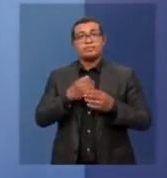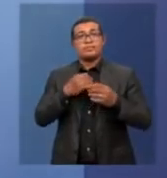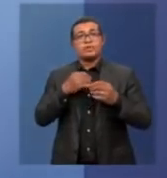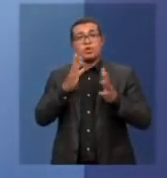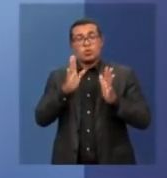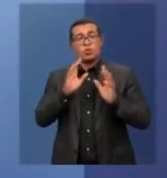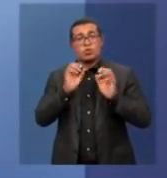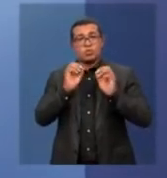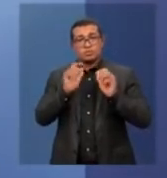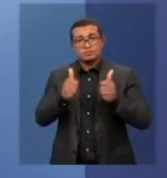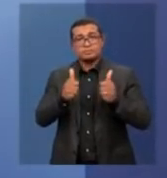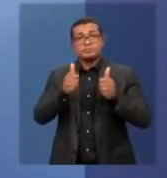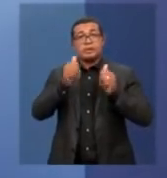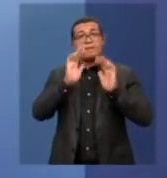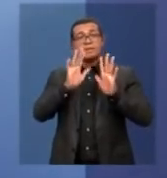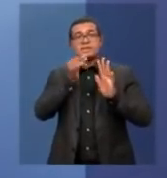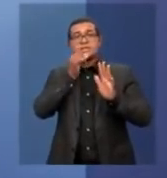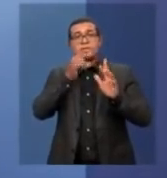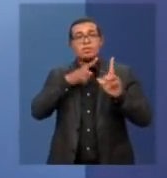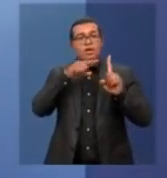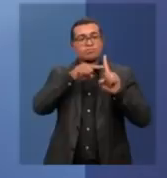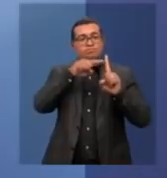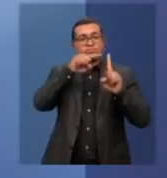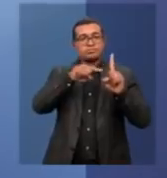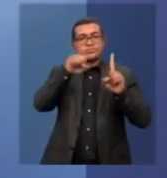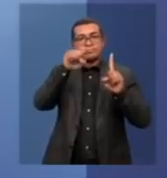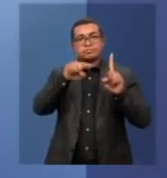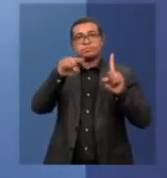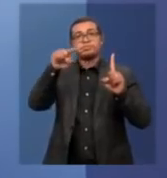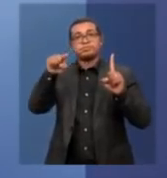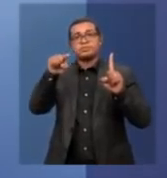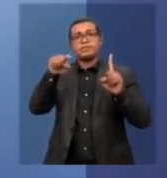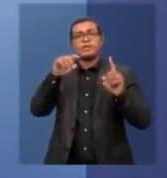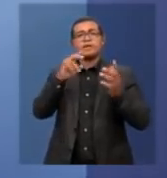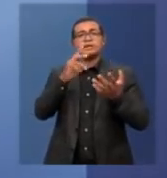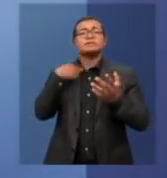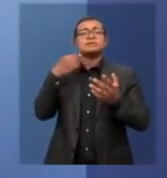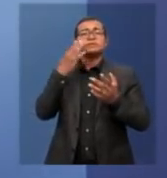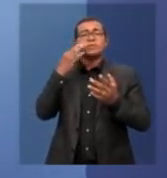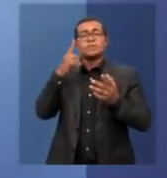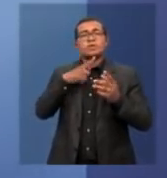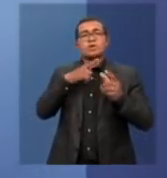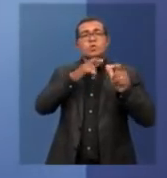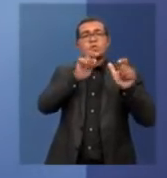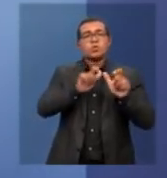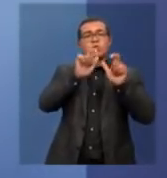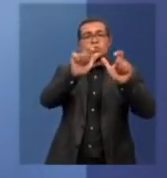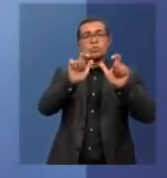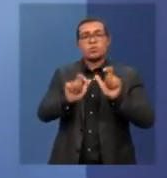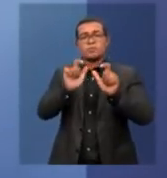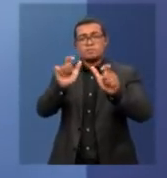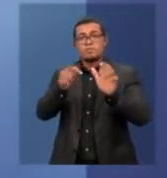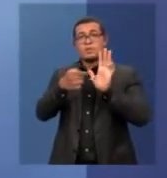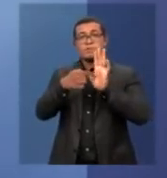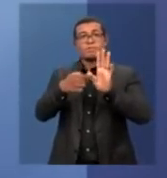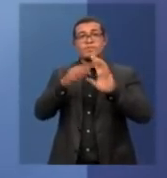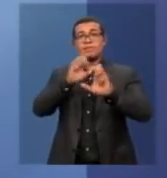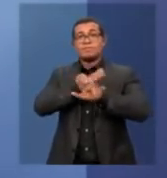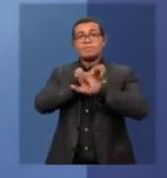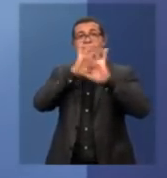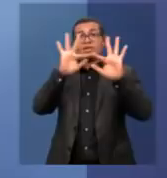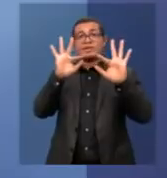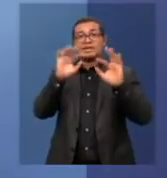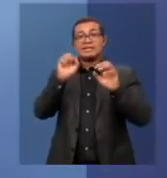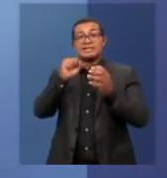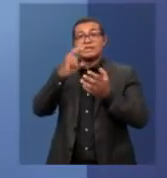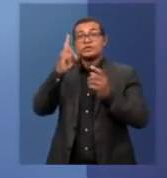números néné nas pesquisas e constatando inclusive já nas localidades claro que não têm escolas